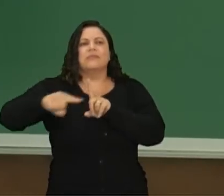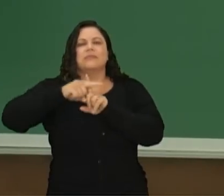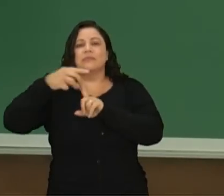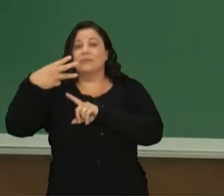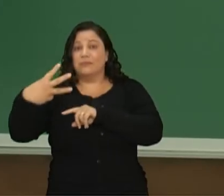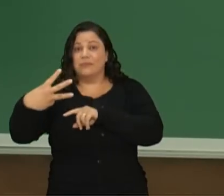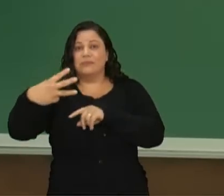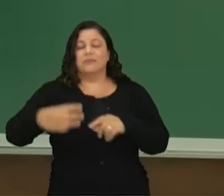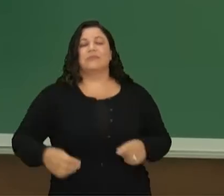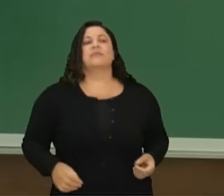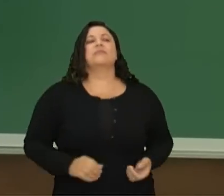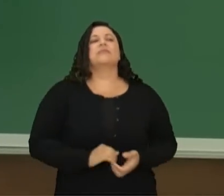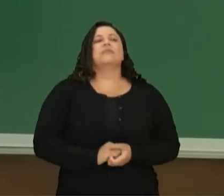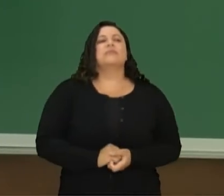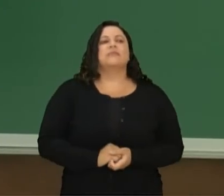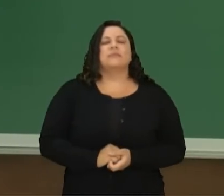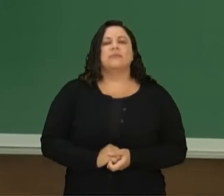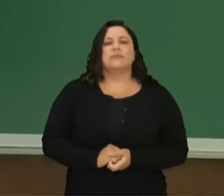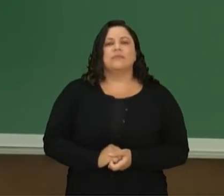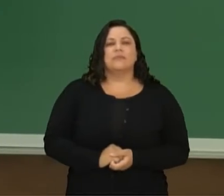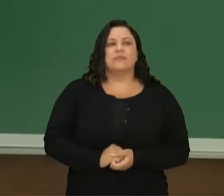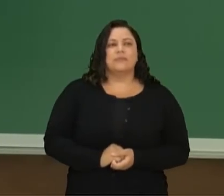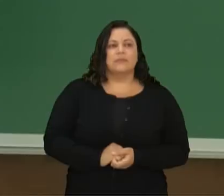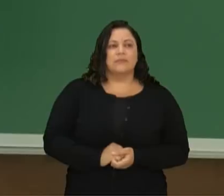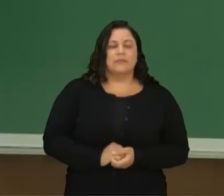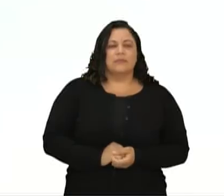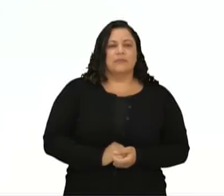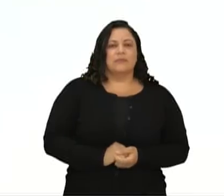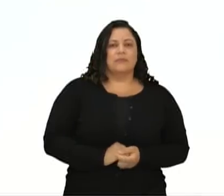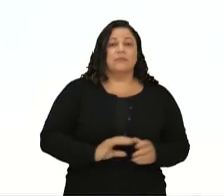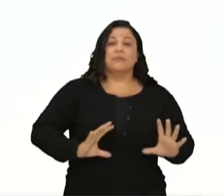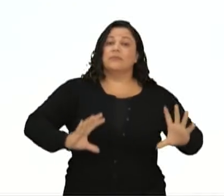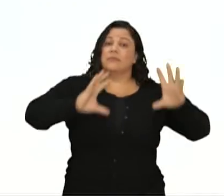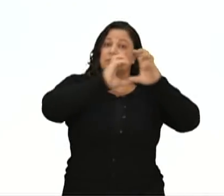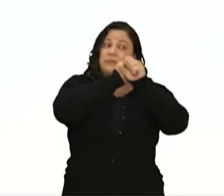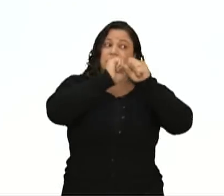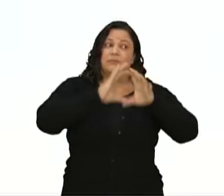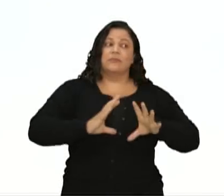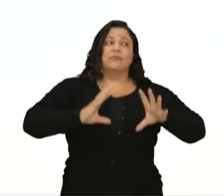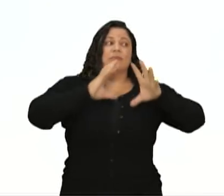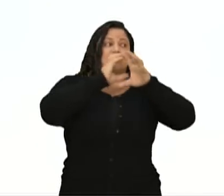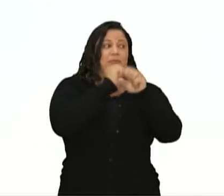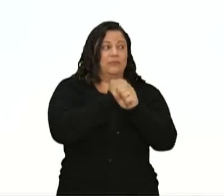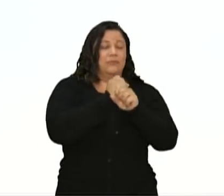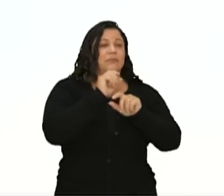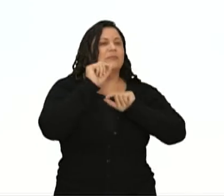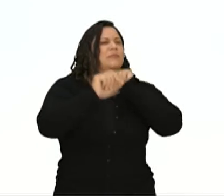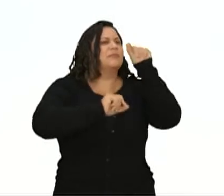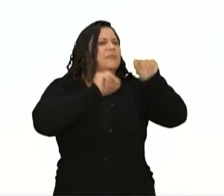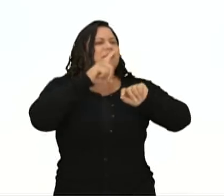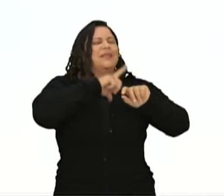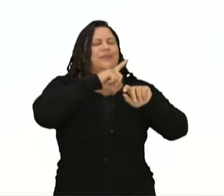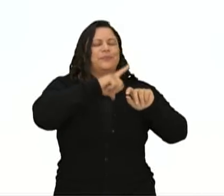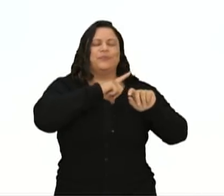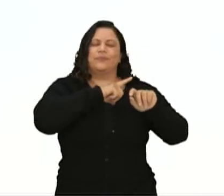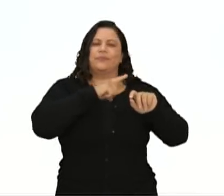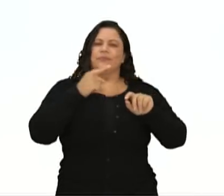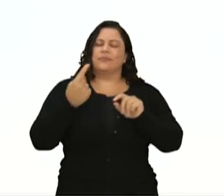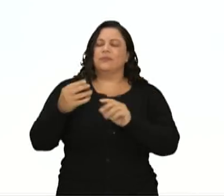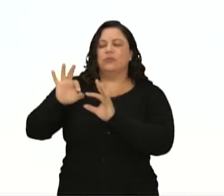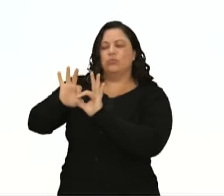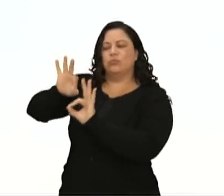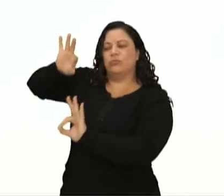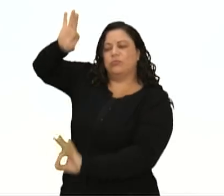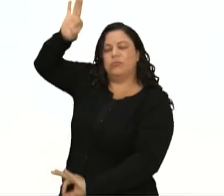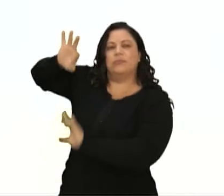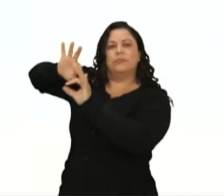o 3. Fazendo a nossa soma, nós temos aqui das alturas, né, fazendo a